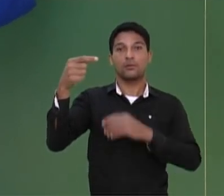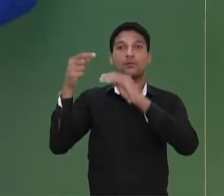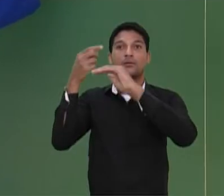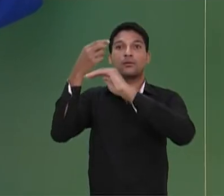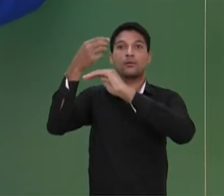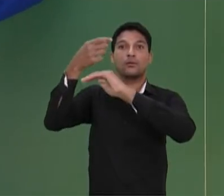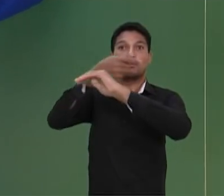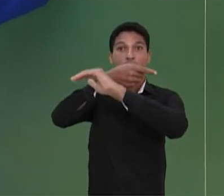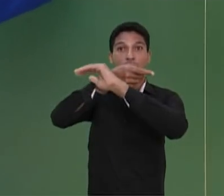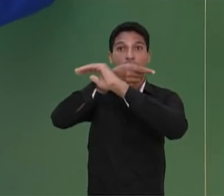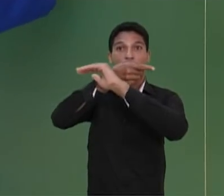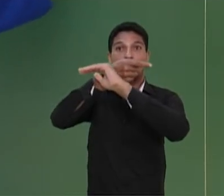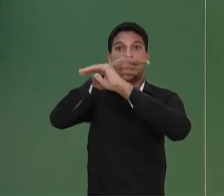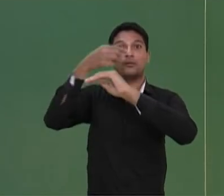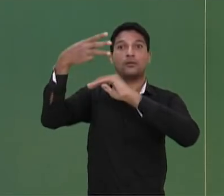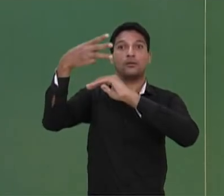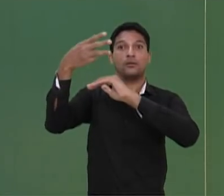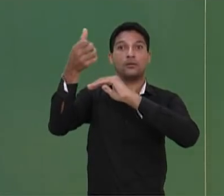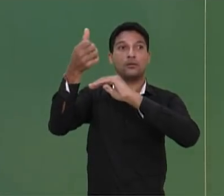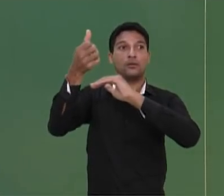dividido por menos 4.